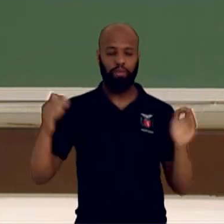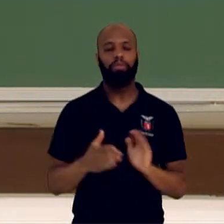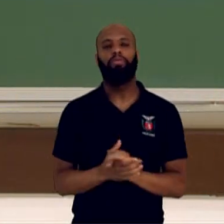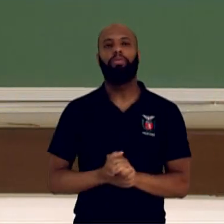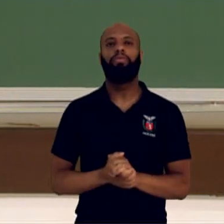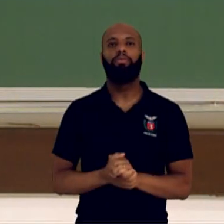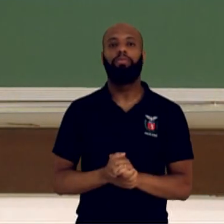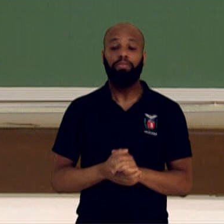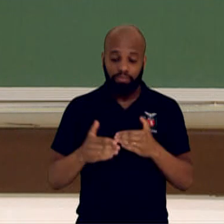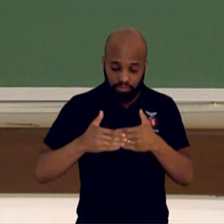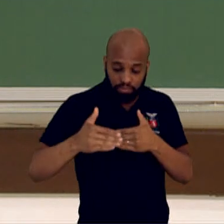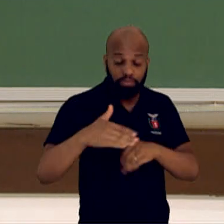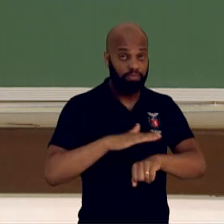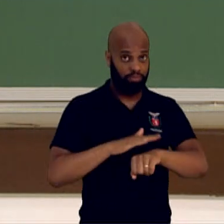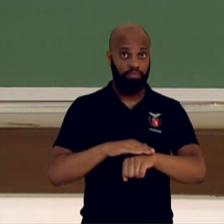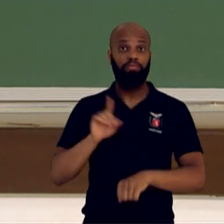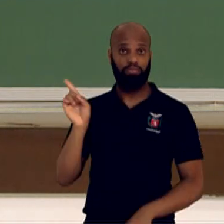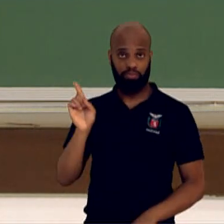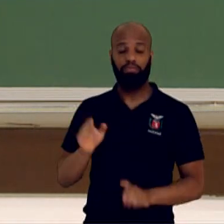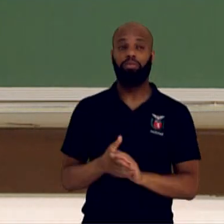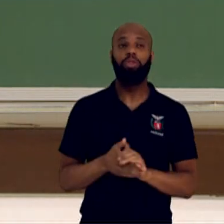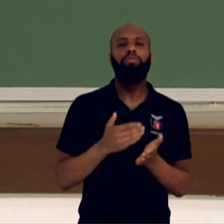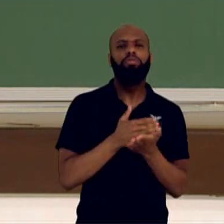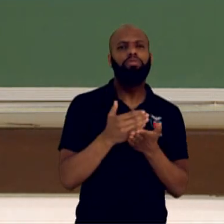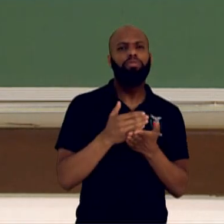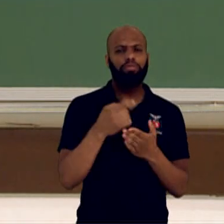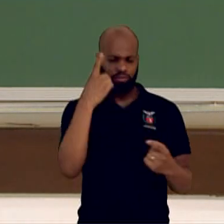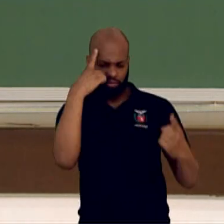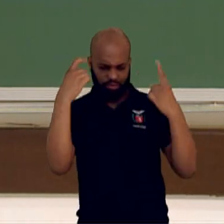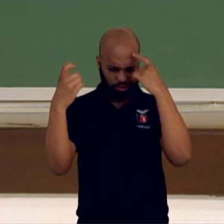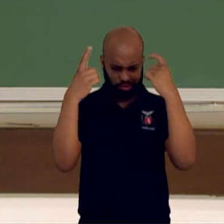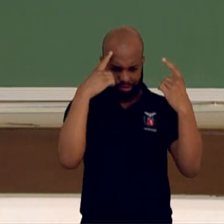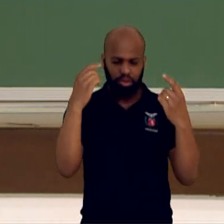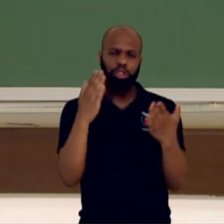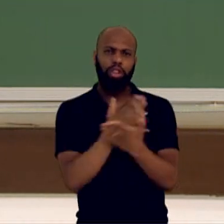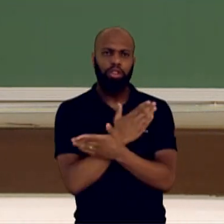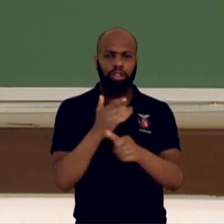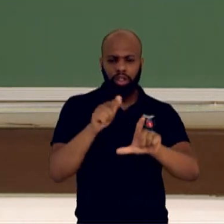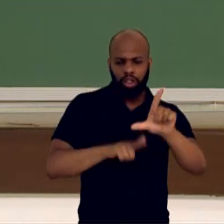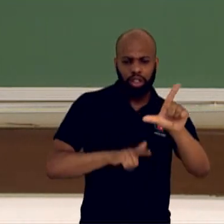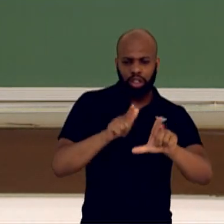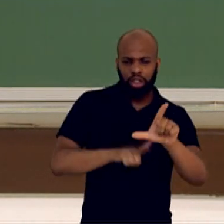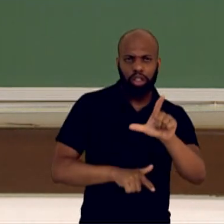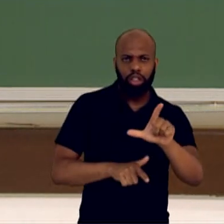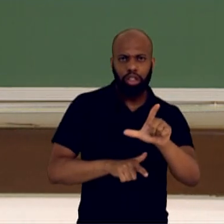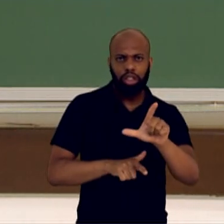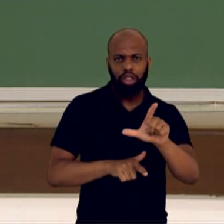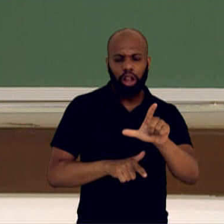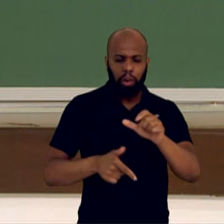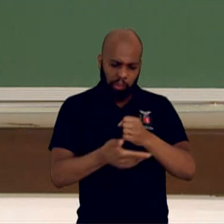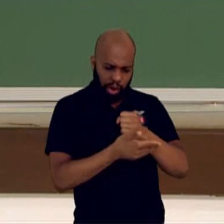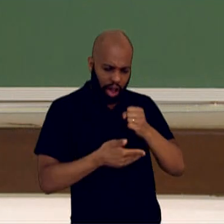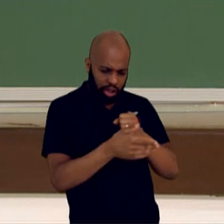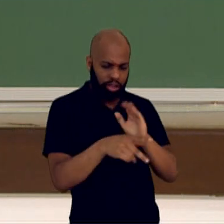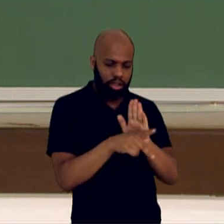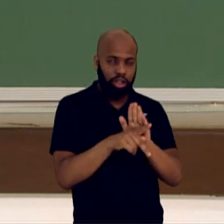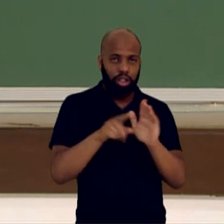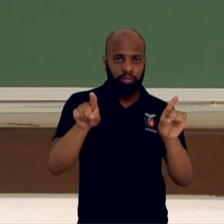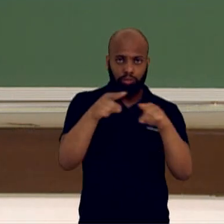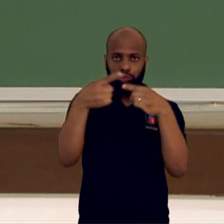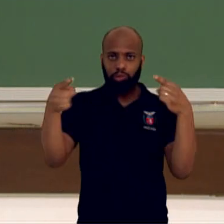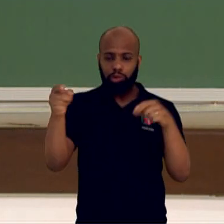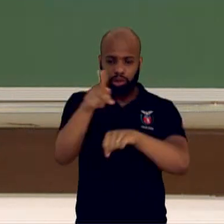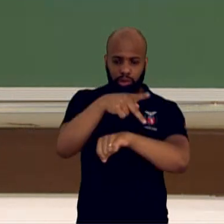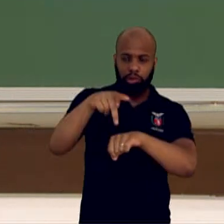né? A partir desse momento, eles começaram a criar algumas letras em cima das músicas internacionais.